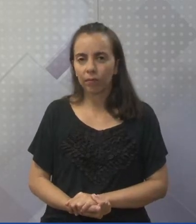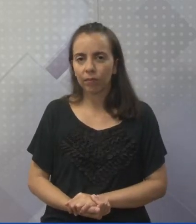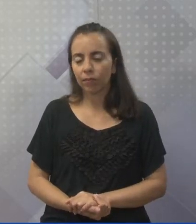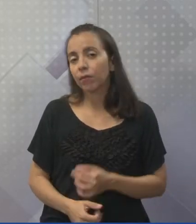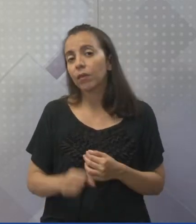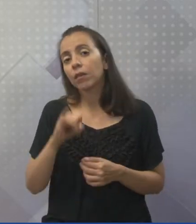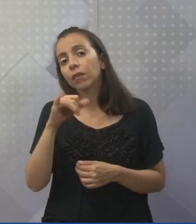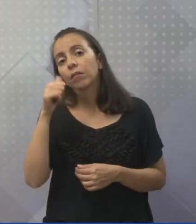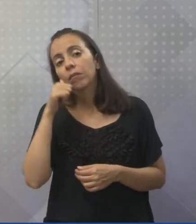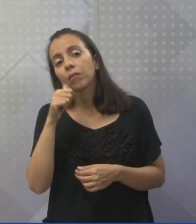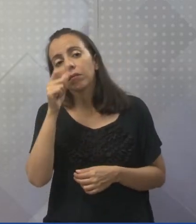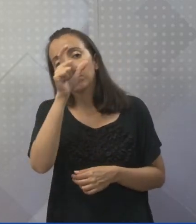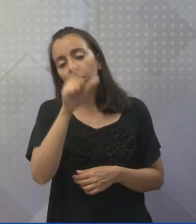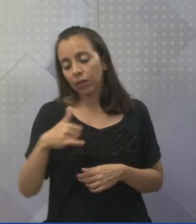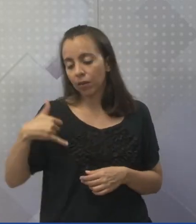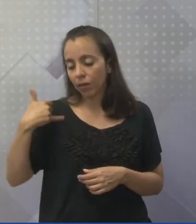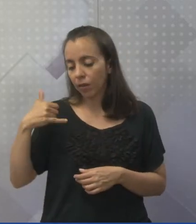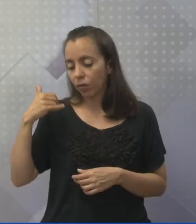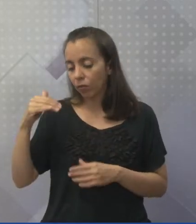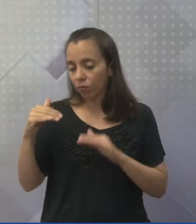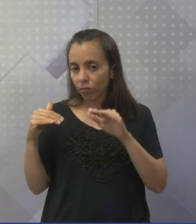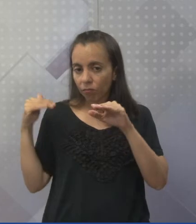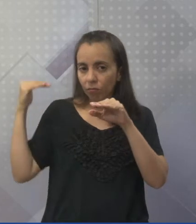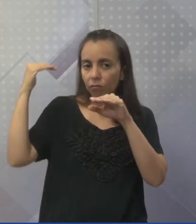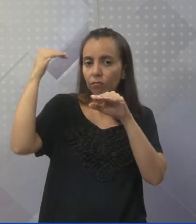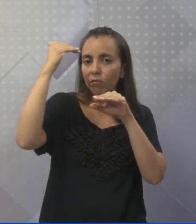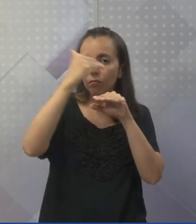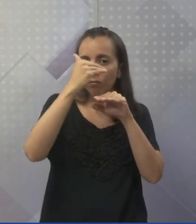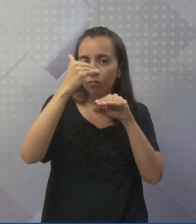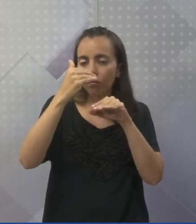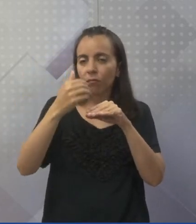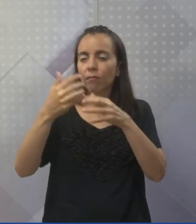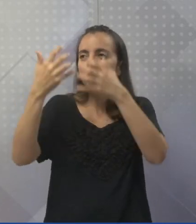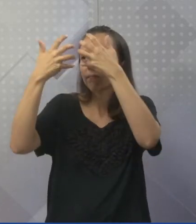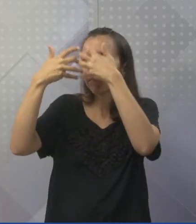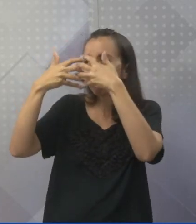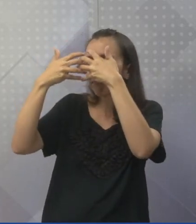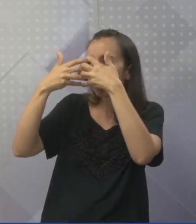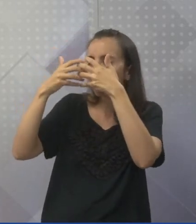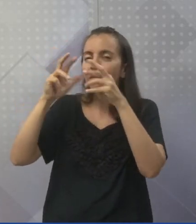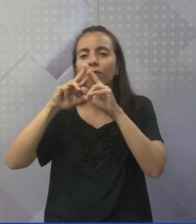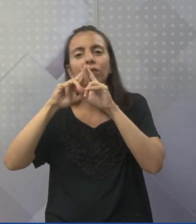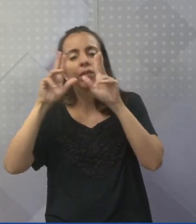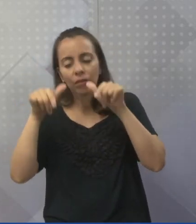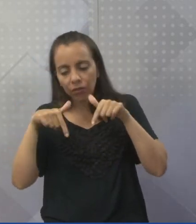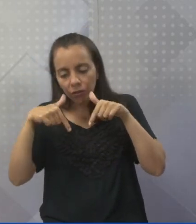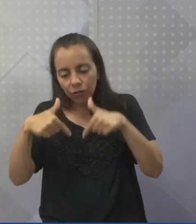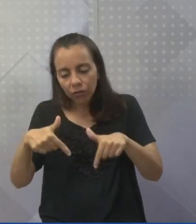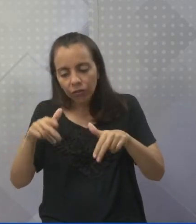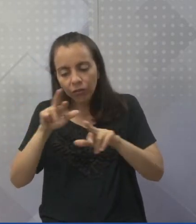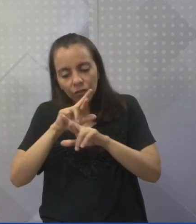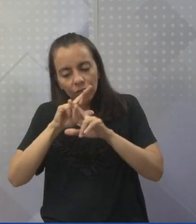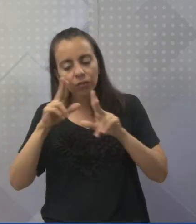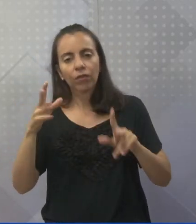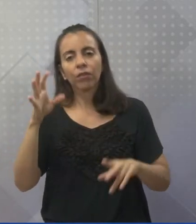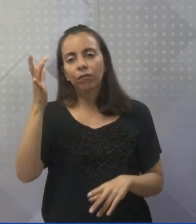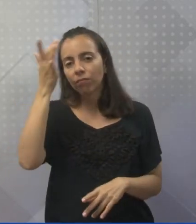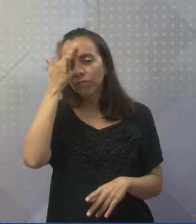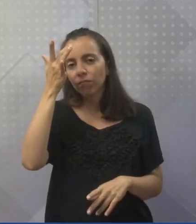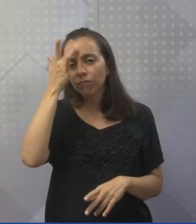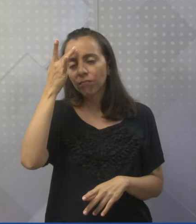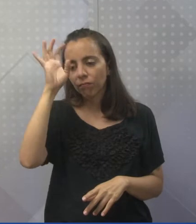ela fosse uma mulher mais velha, talvez ela pensaria diferente a respeito. Não é isso?